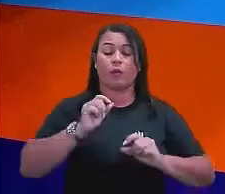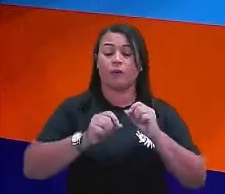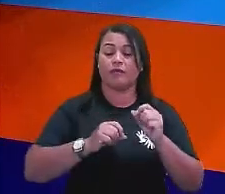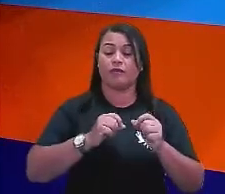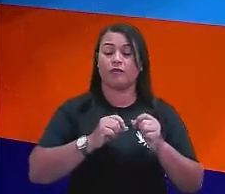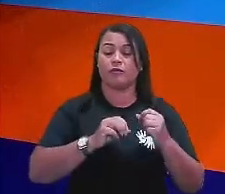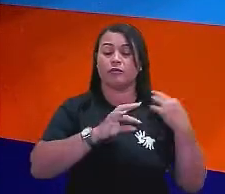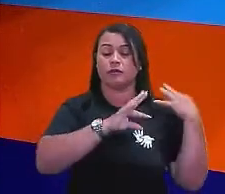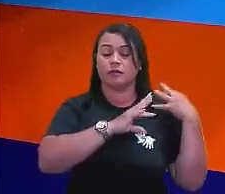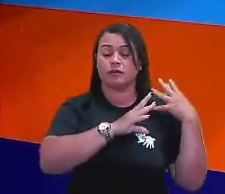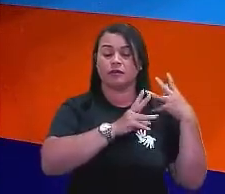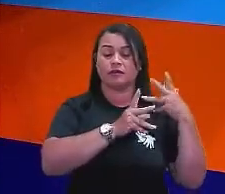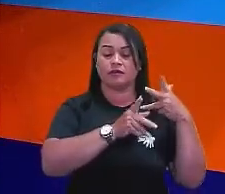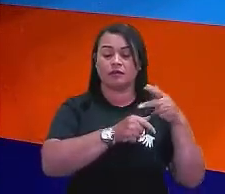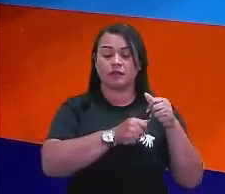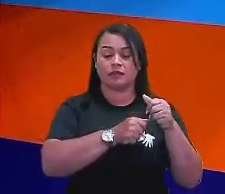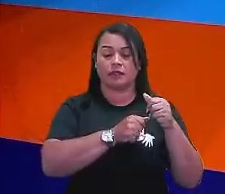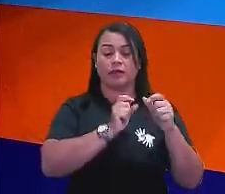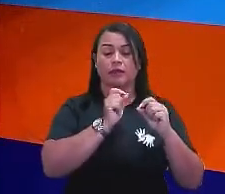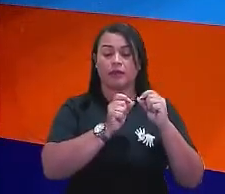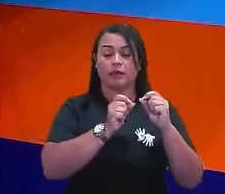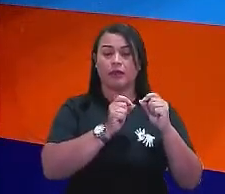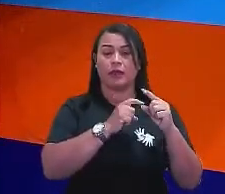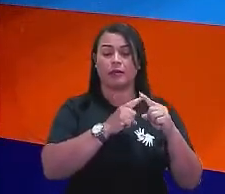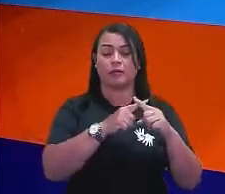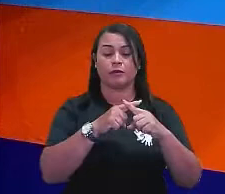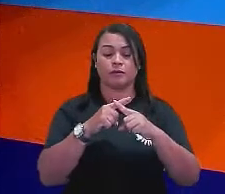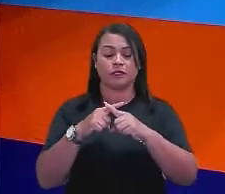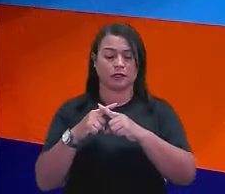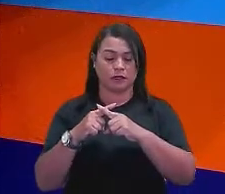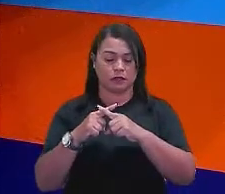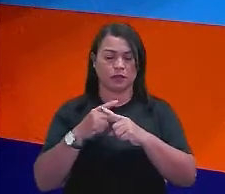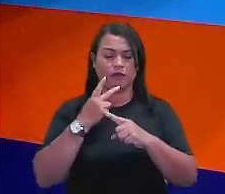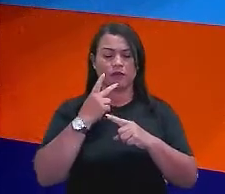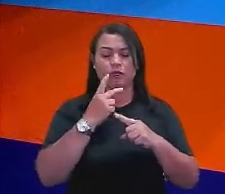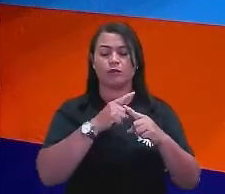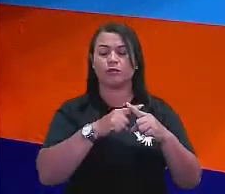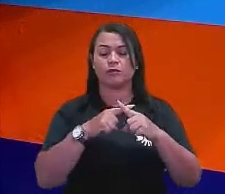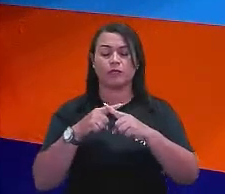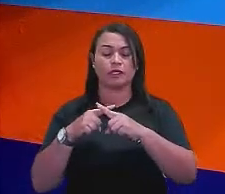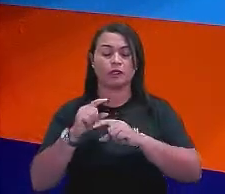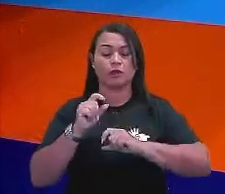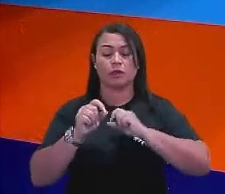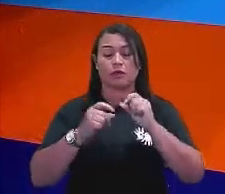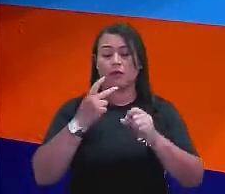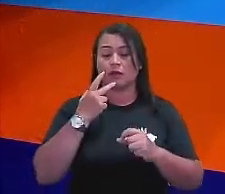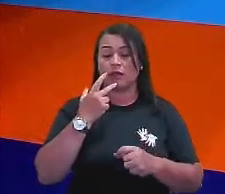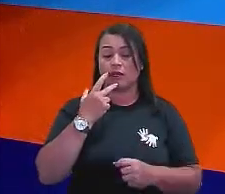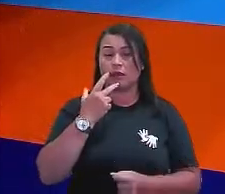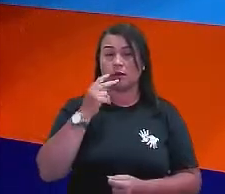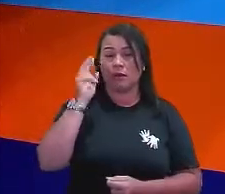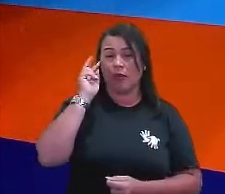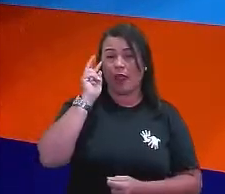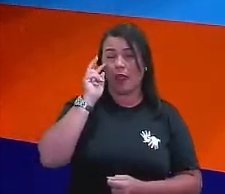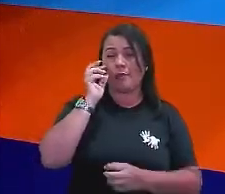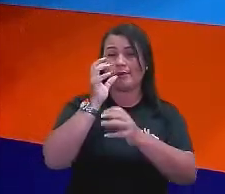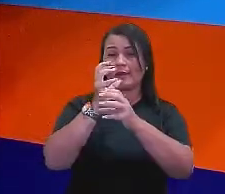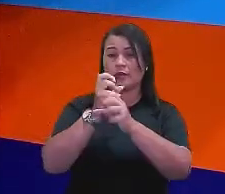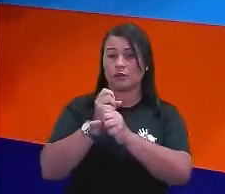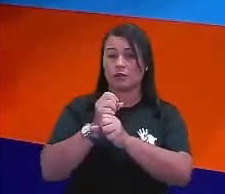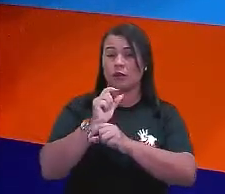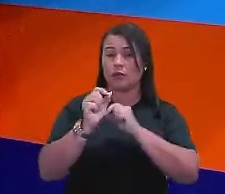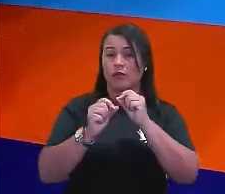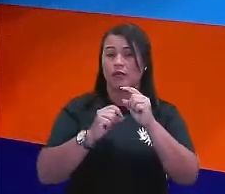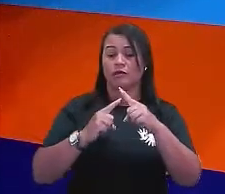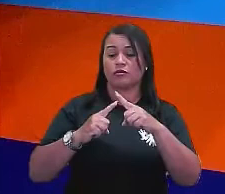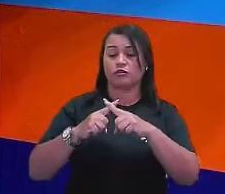revisar a multiplicação. Quando eu estou falando da multiplicação, Estou falando daquela continha que a gente faz com o símbolo